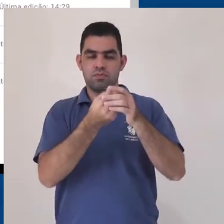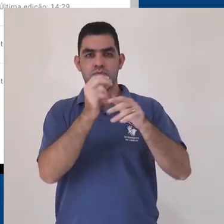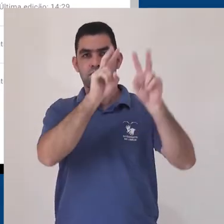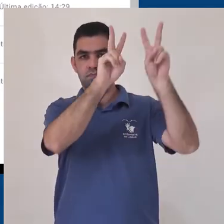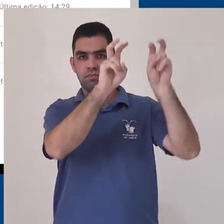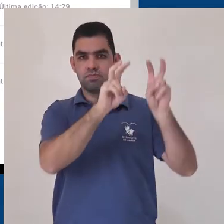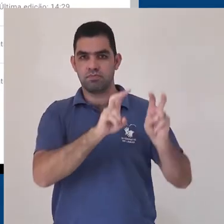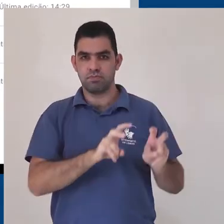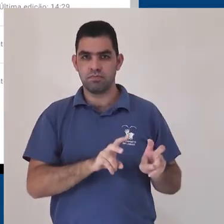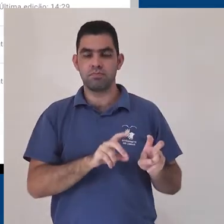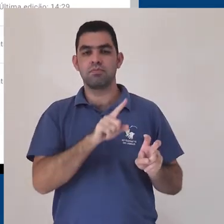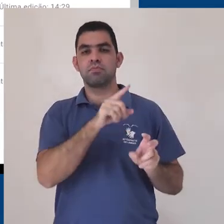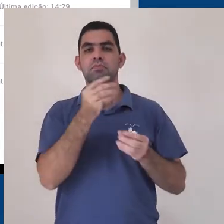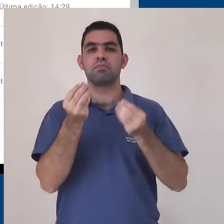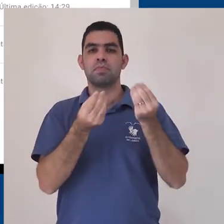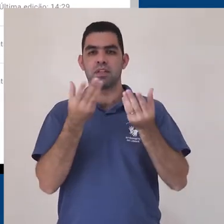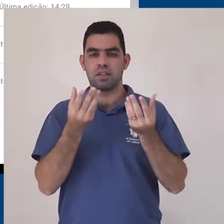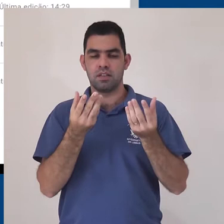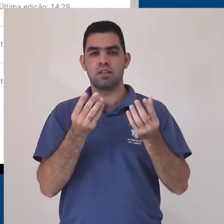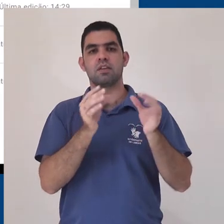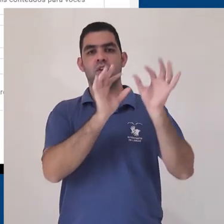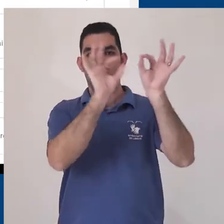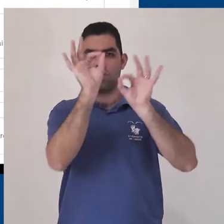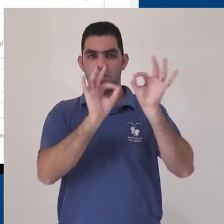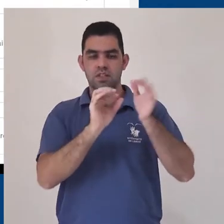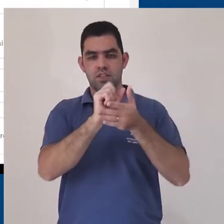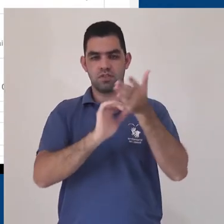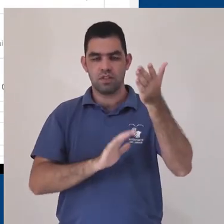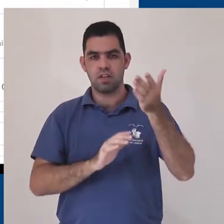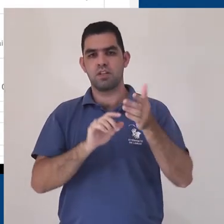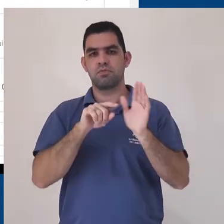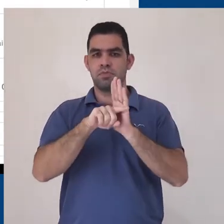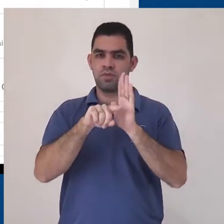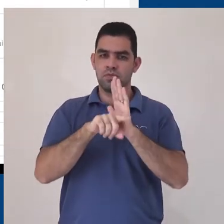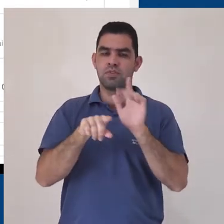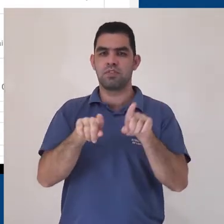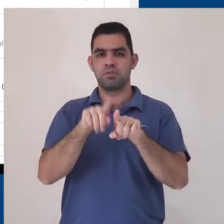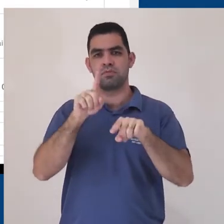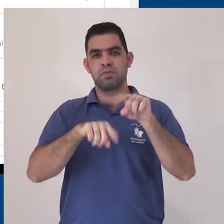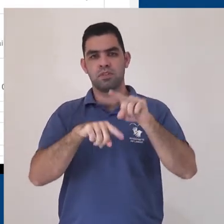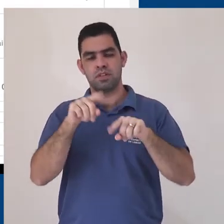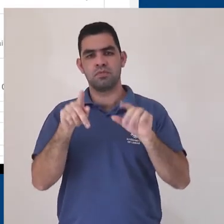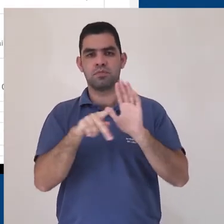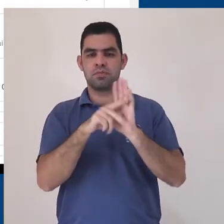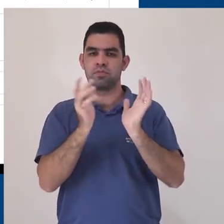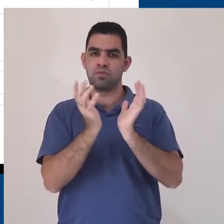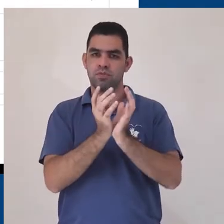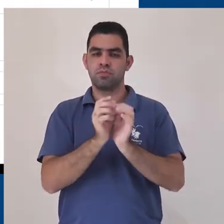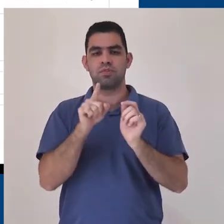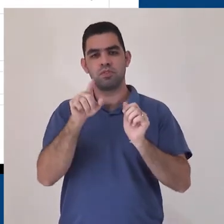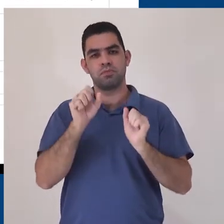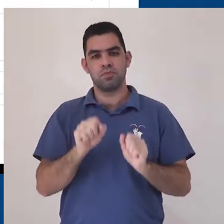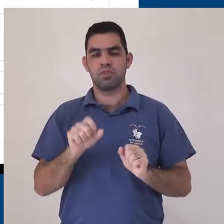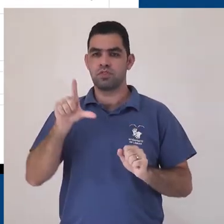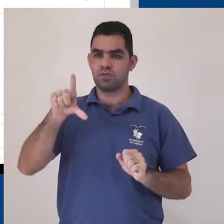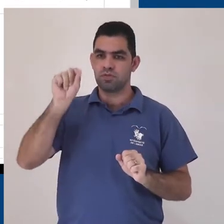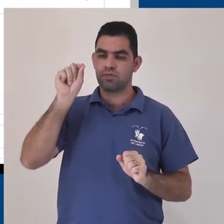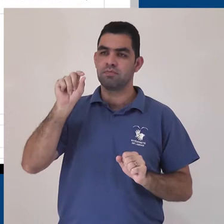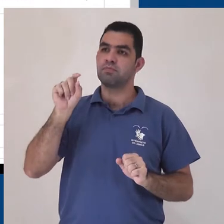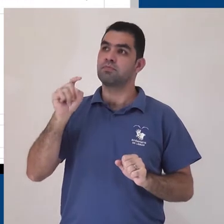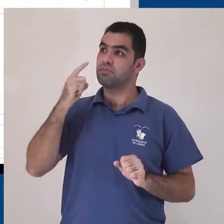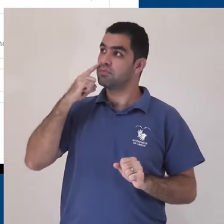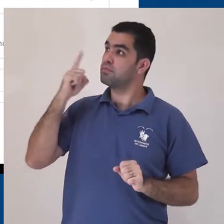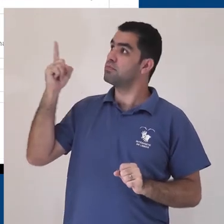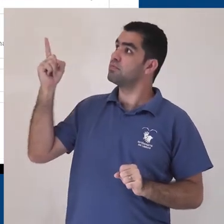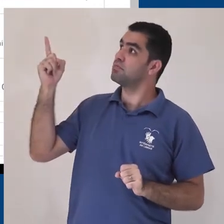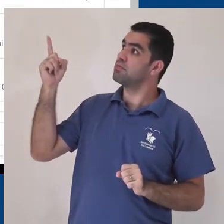esses tópicos servem para organizar as atividades perguntas e materiais da turma você pode clicar em um tópico específico